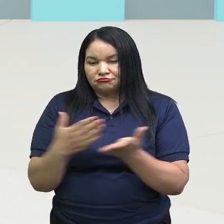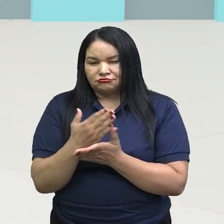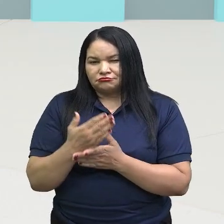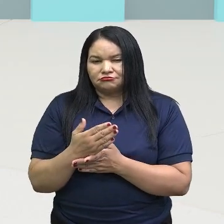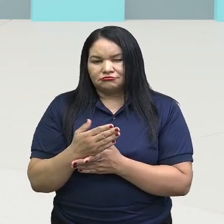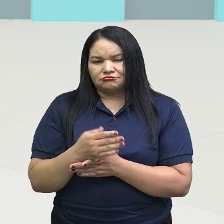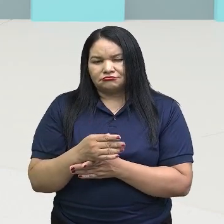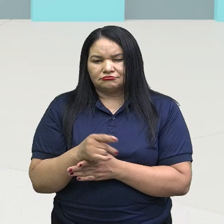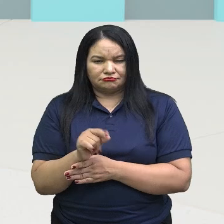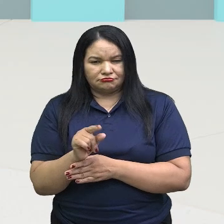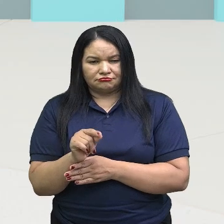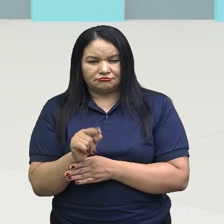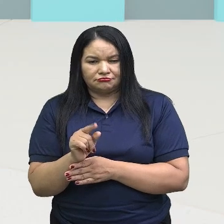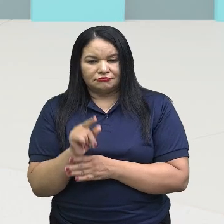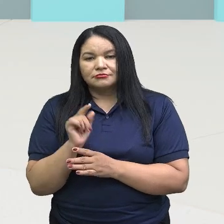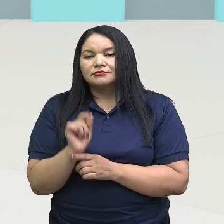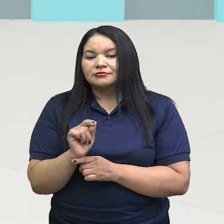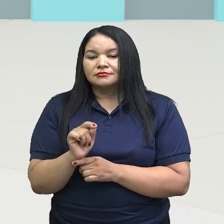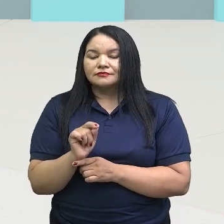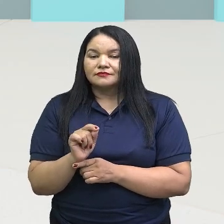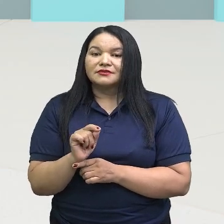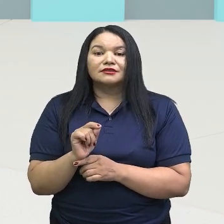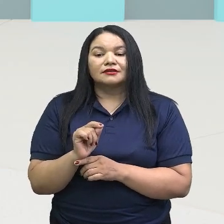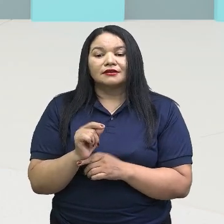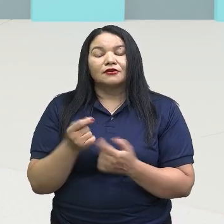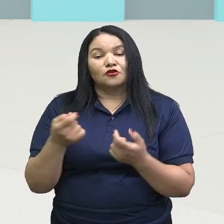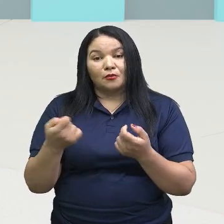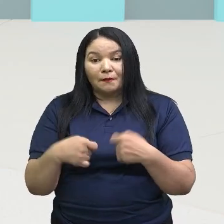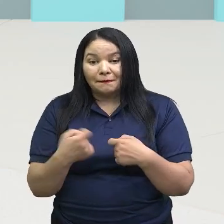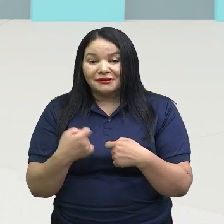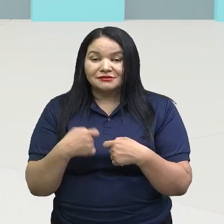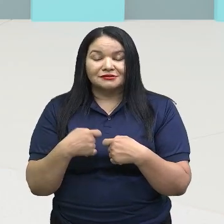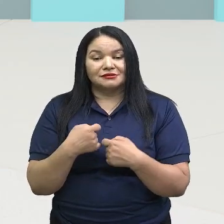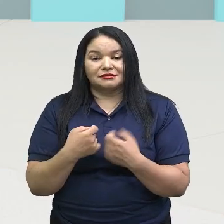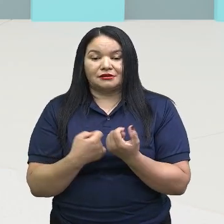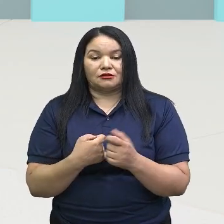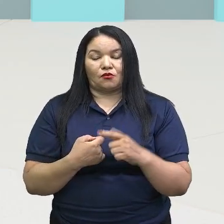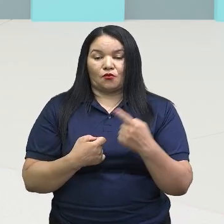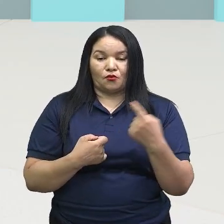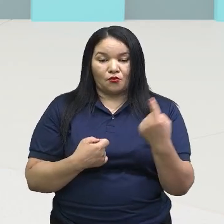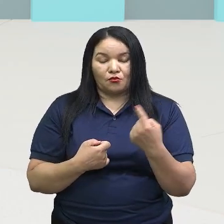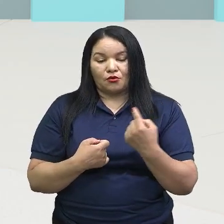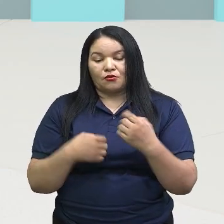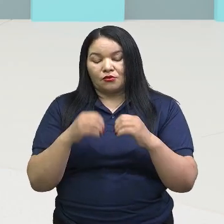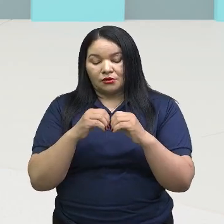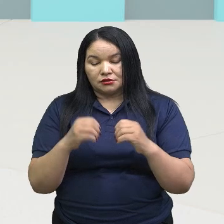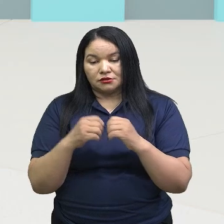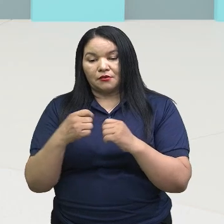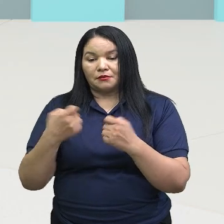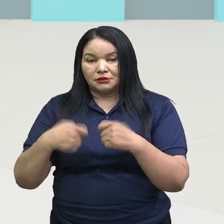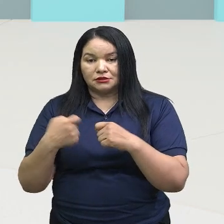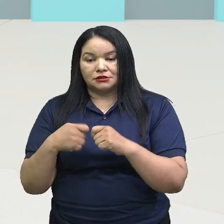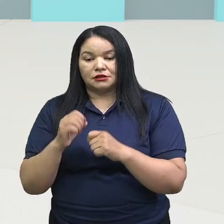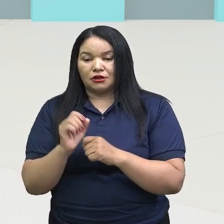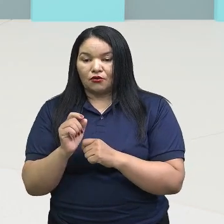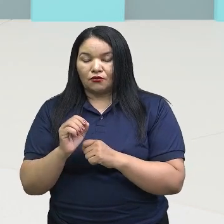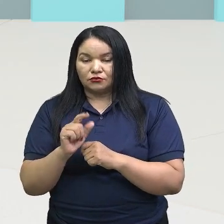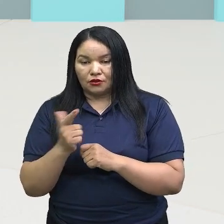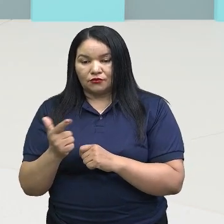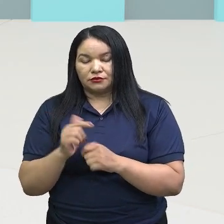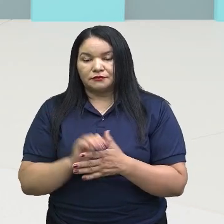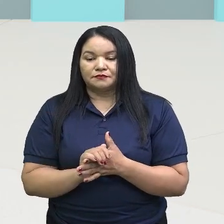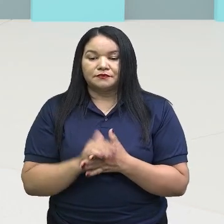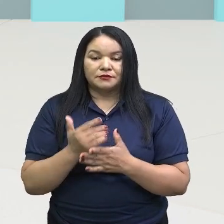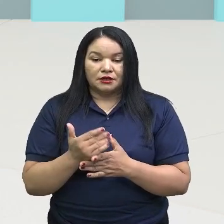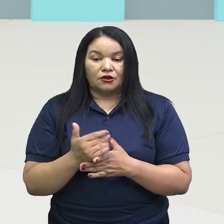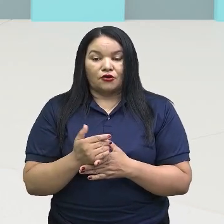vai dizer assim, é o quê? Veja que não faz sentido. Ela precisa da outra para ter sentido completo. Então, esta que está